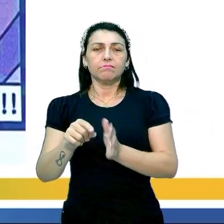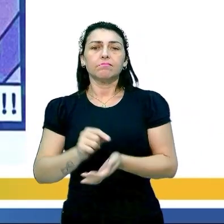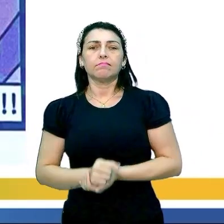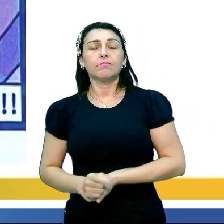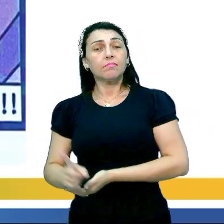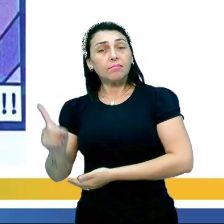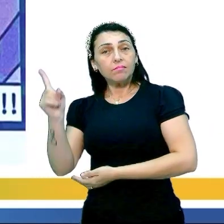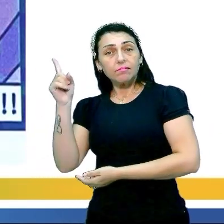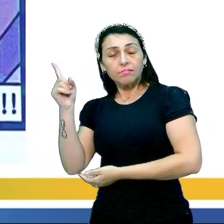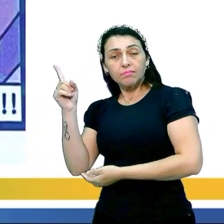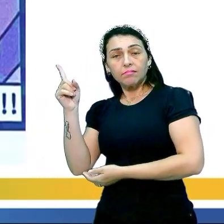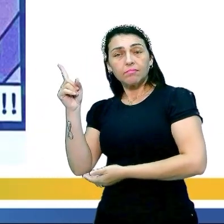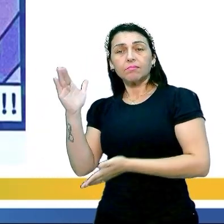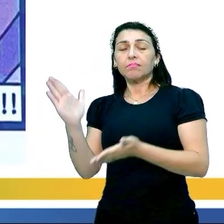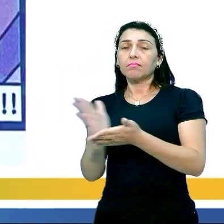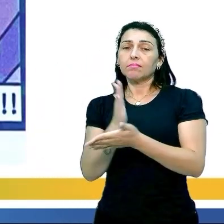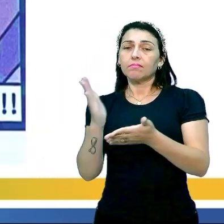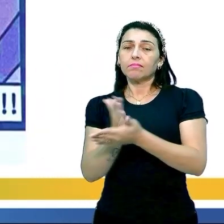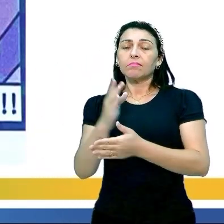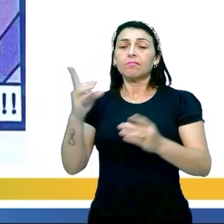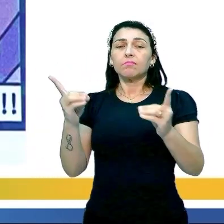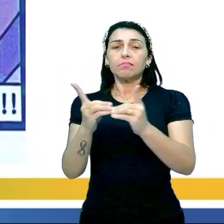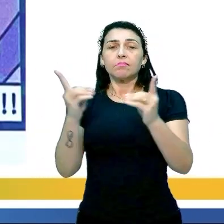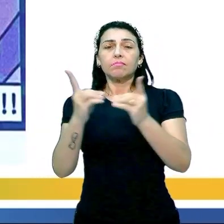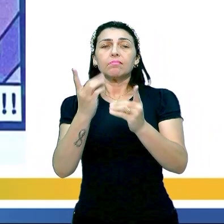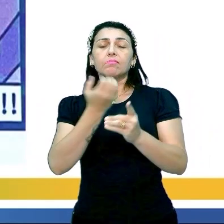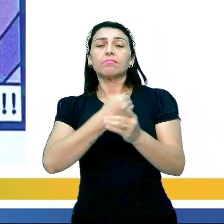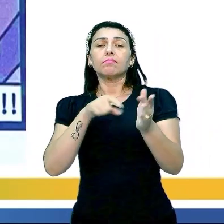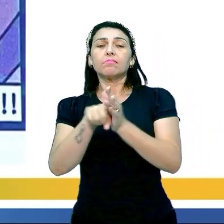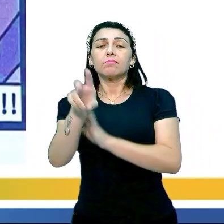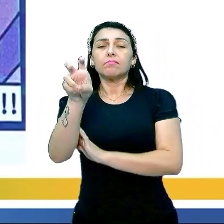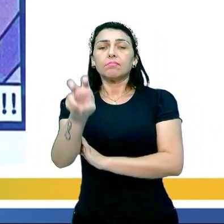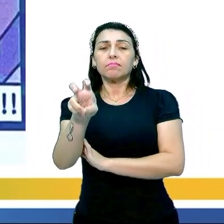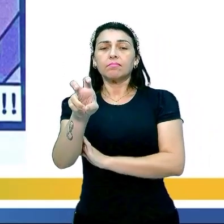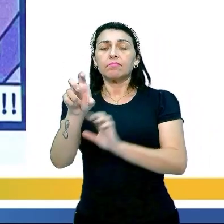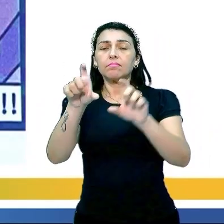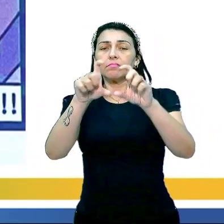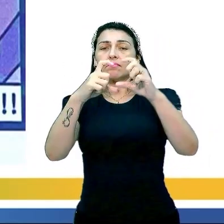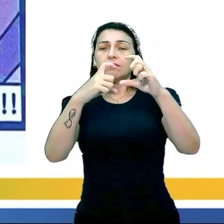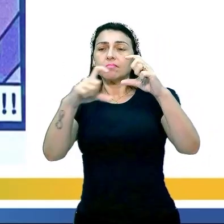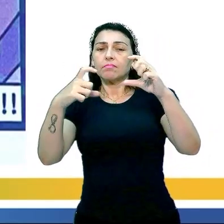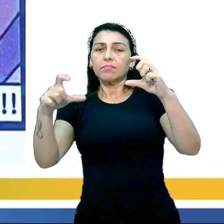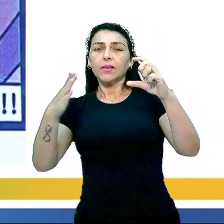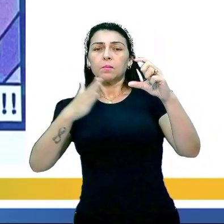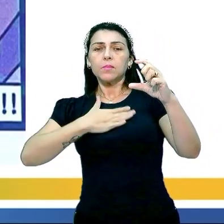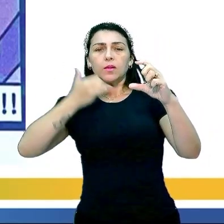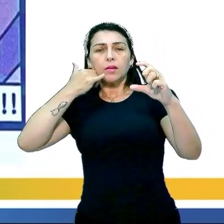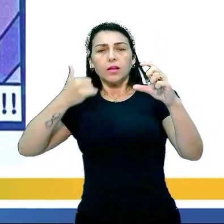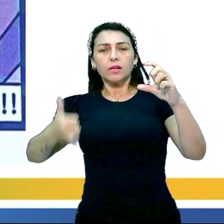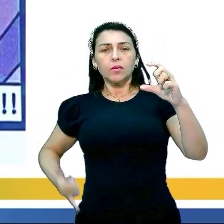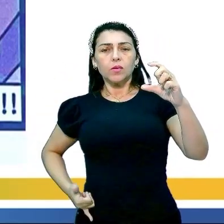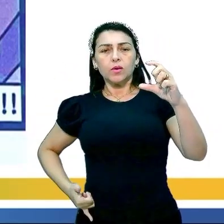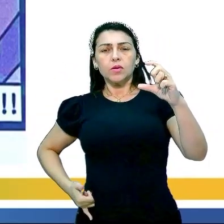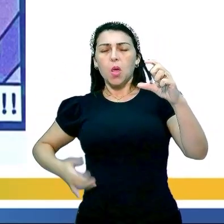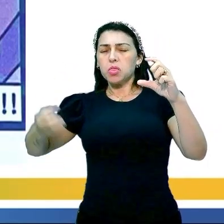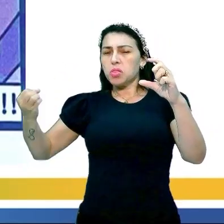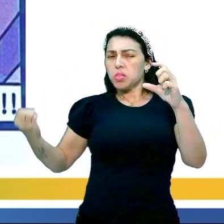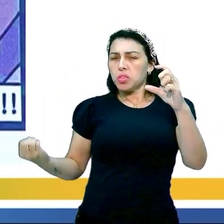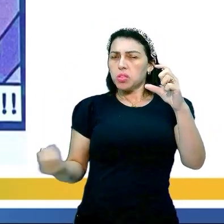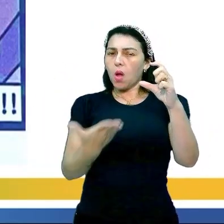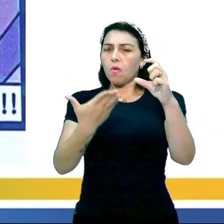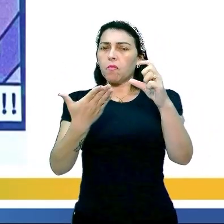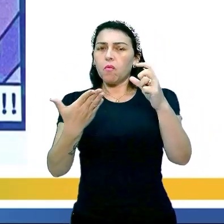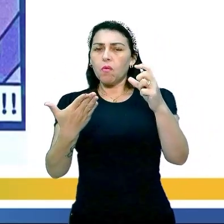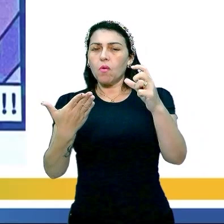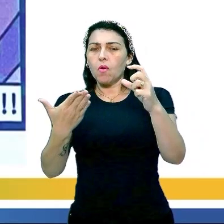a seguinte, ela está no nosso material didático, é a questão 5, nós temos aí a tirinha. Meu celular de última